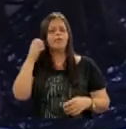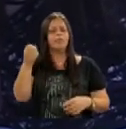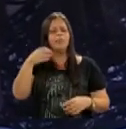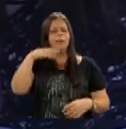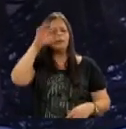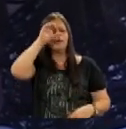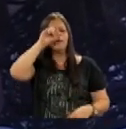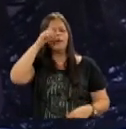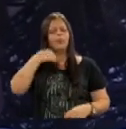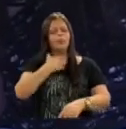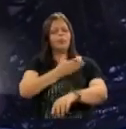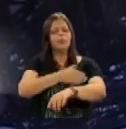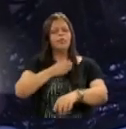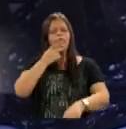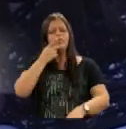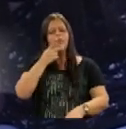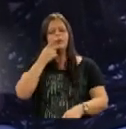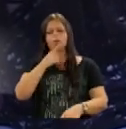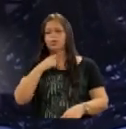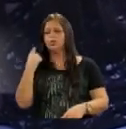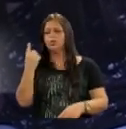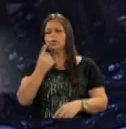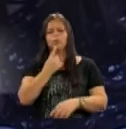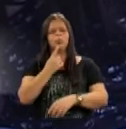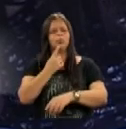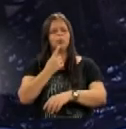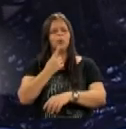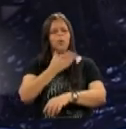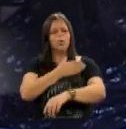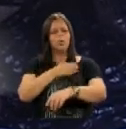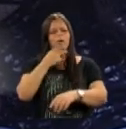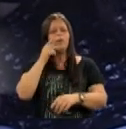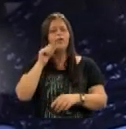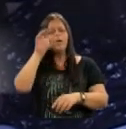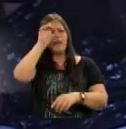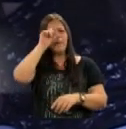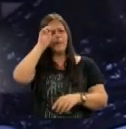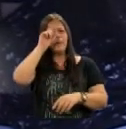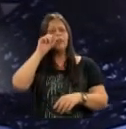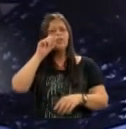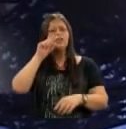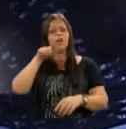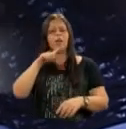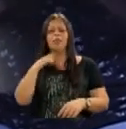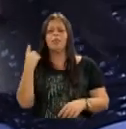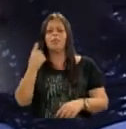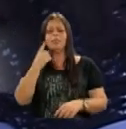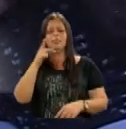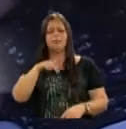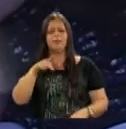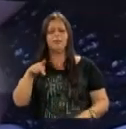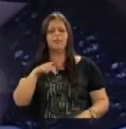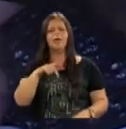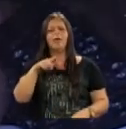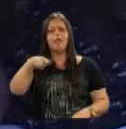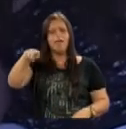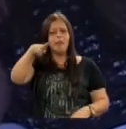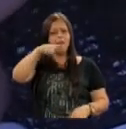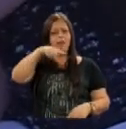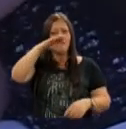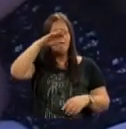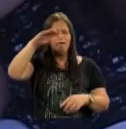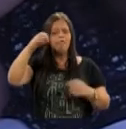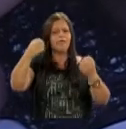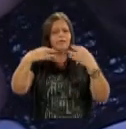eu costumo dizer todas nós costumamos dizer que quem aprende mais somos nós dos professores eles nos ensinam muito